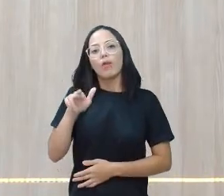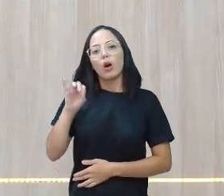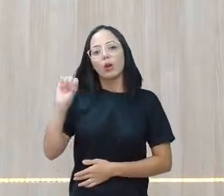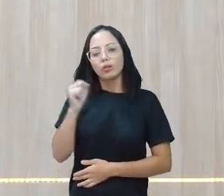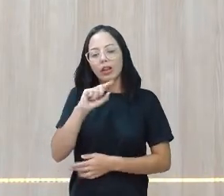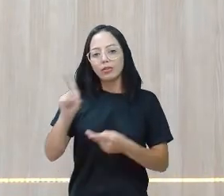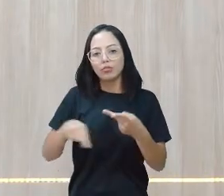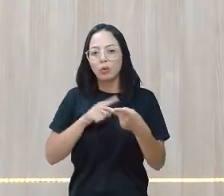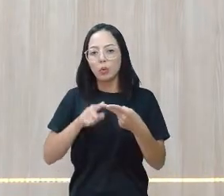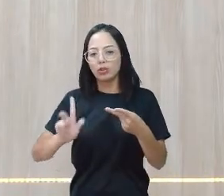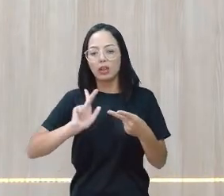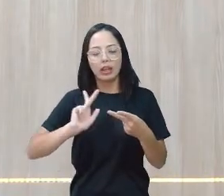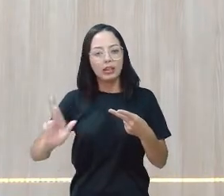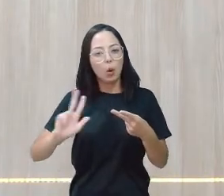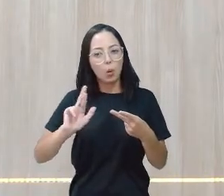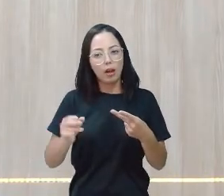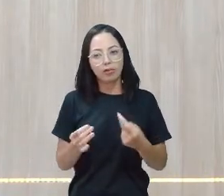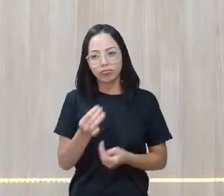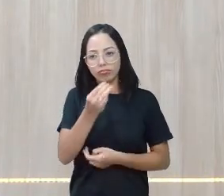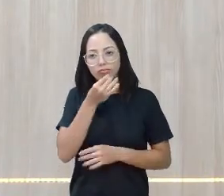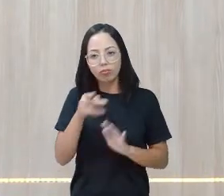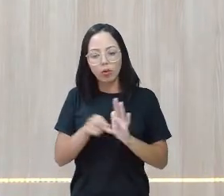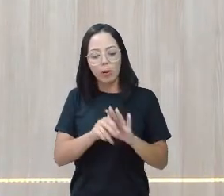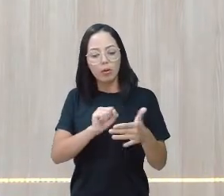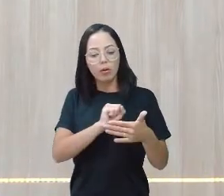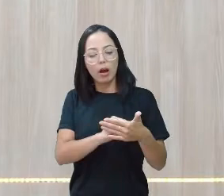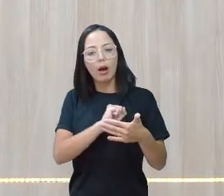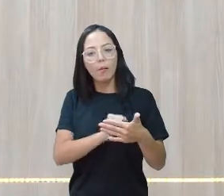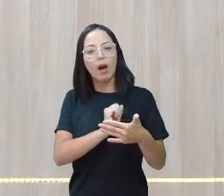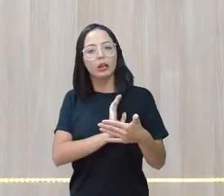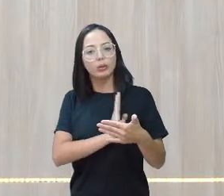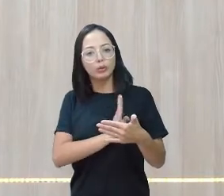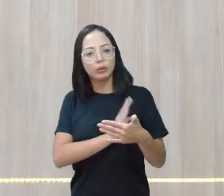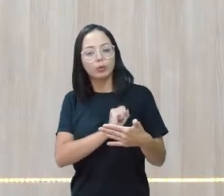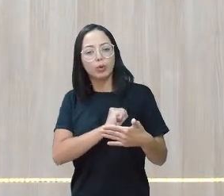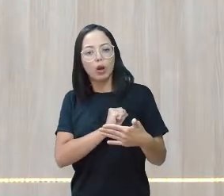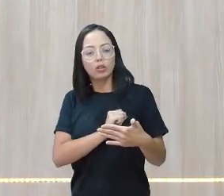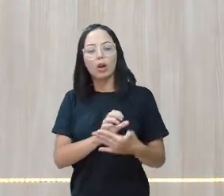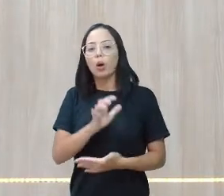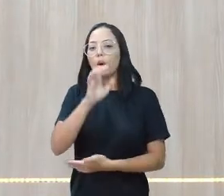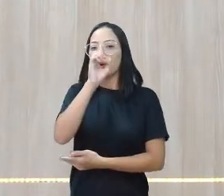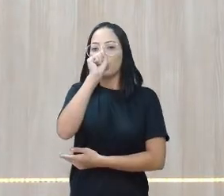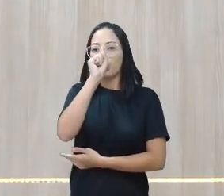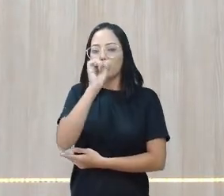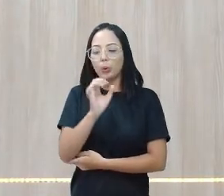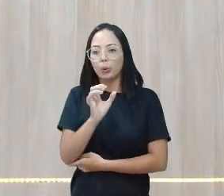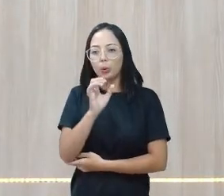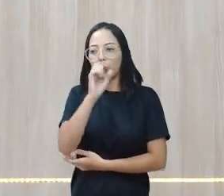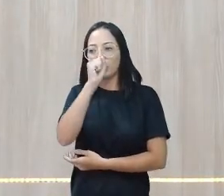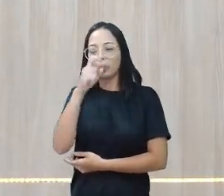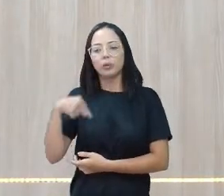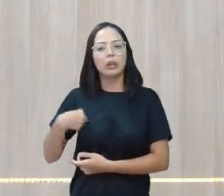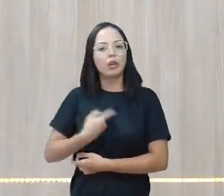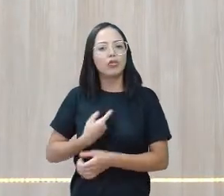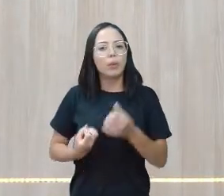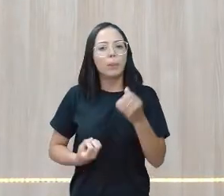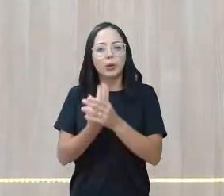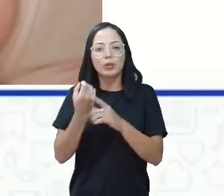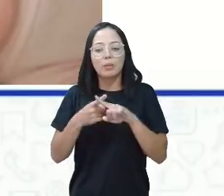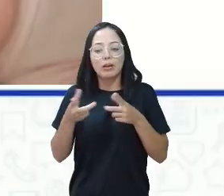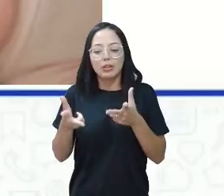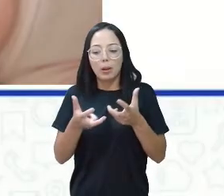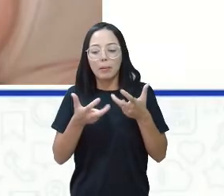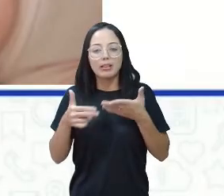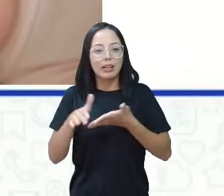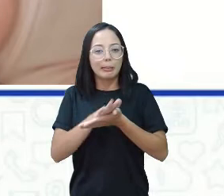sons que são involuntários, como esse aí, da batida do coração, da respiração, que a gente vai produzindo sem nem